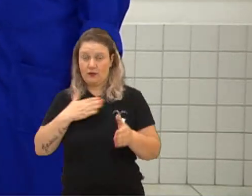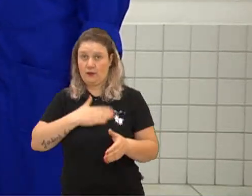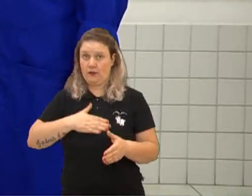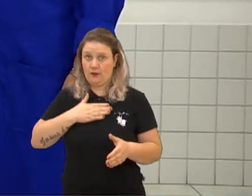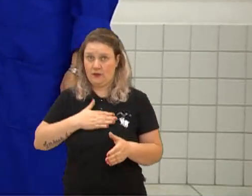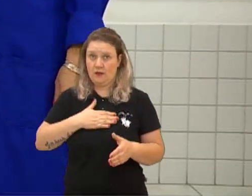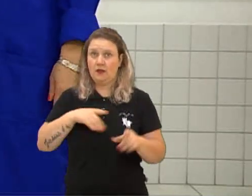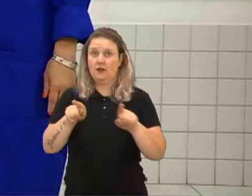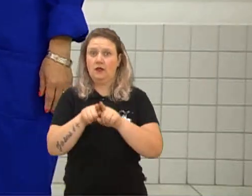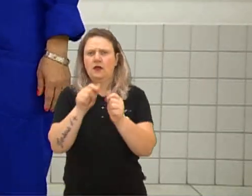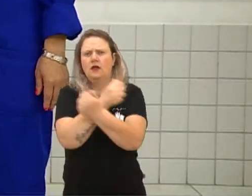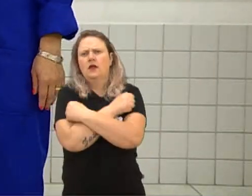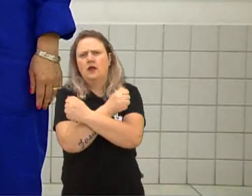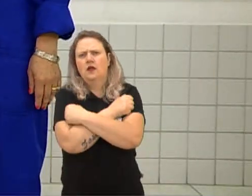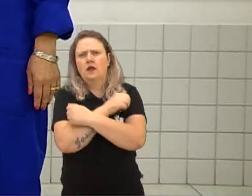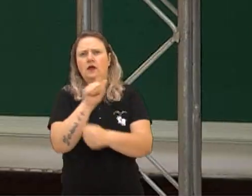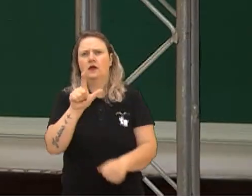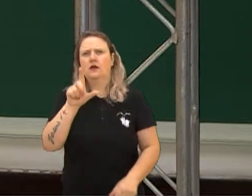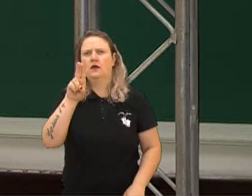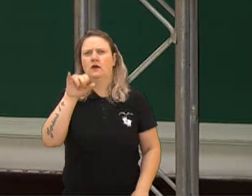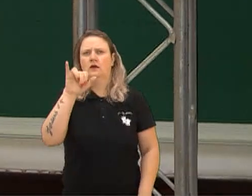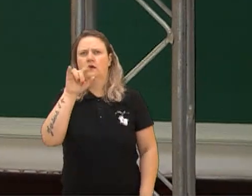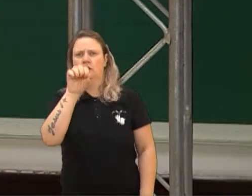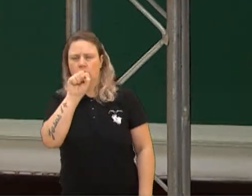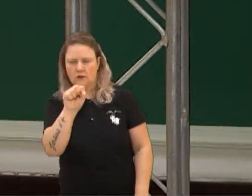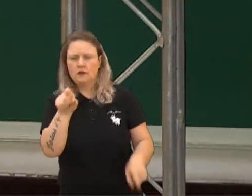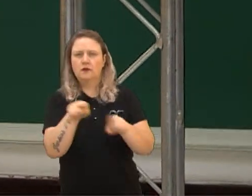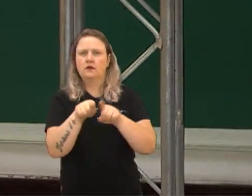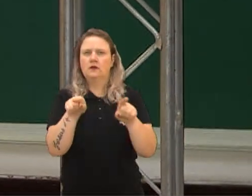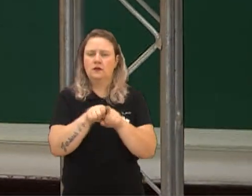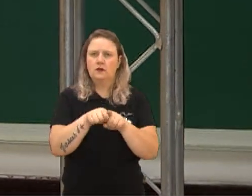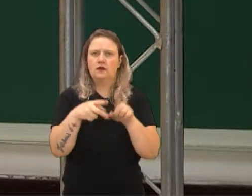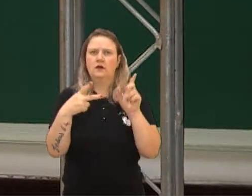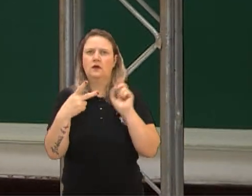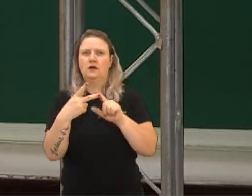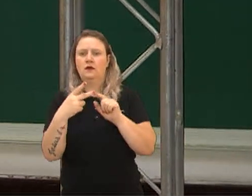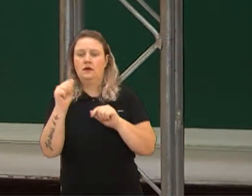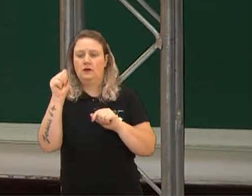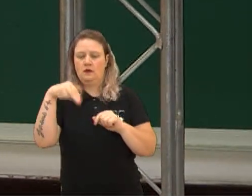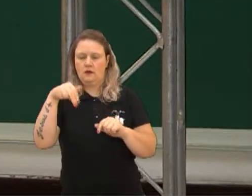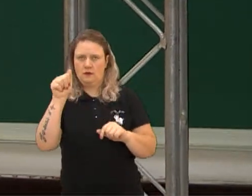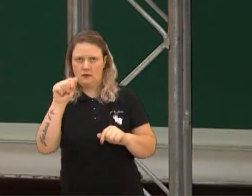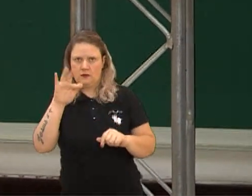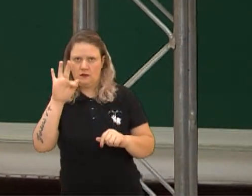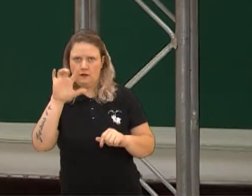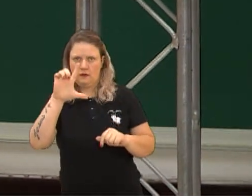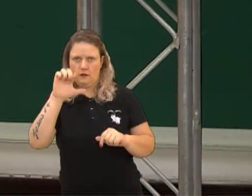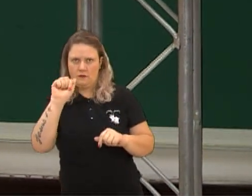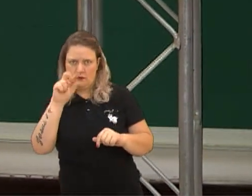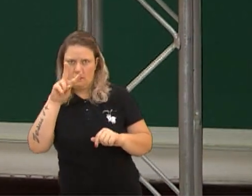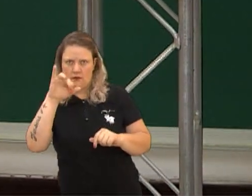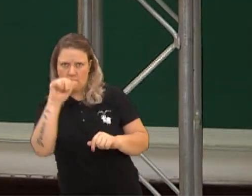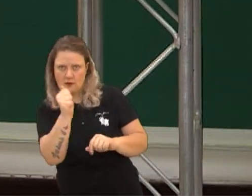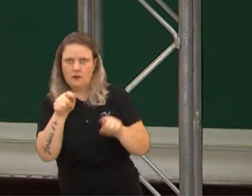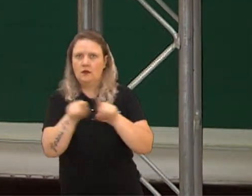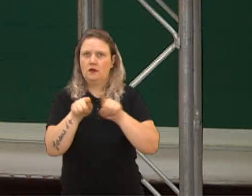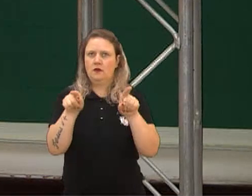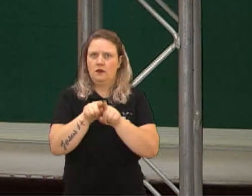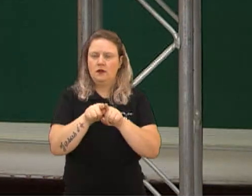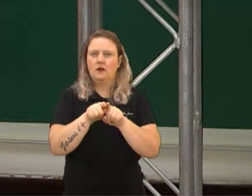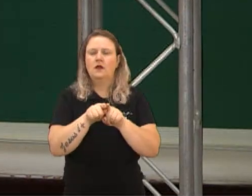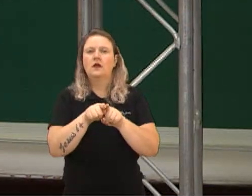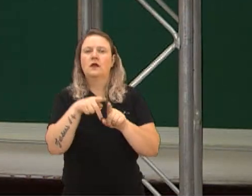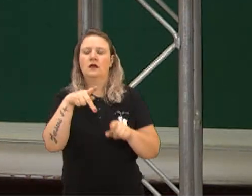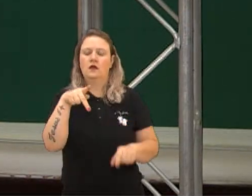de mandar um abraço aqui para o Luiz Felipe, né, de Cruzeiro do Sul. Um abraço para a Ana Flávia, do Colégio Estadual Santos Dumont de